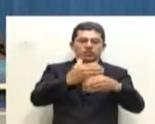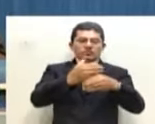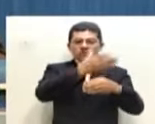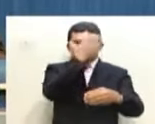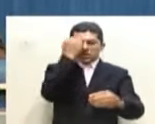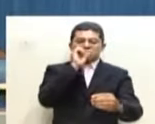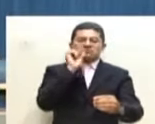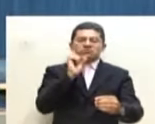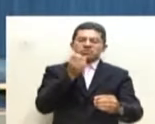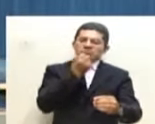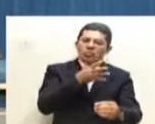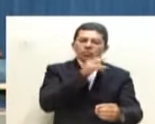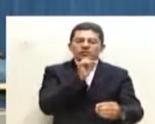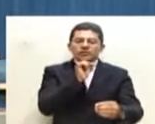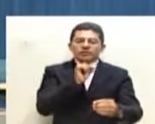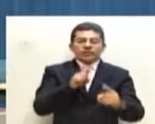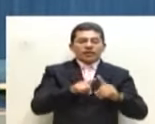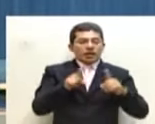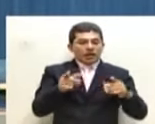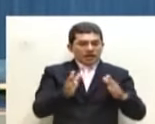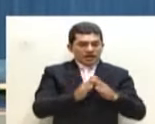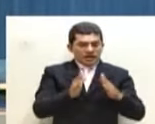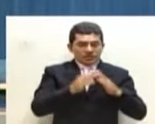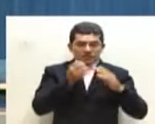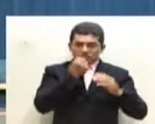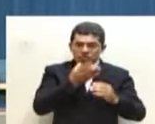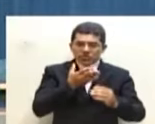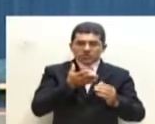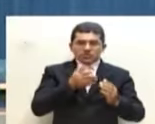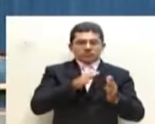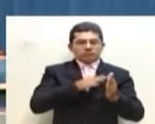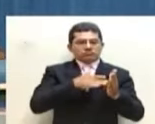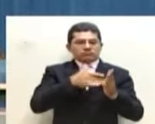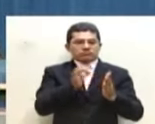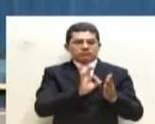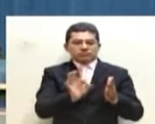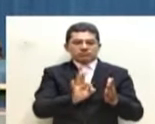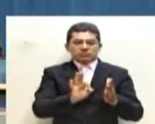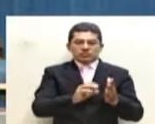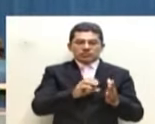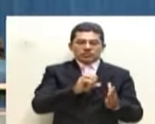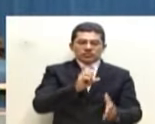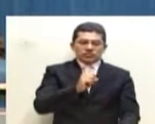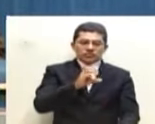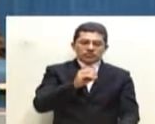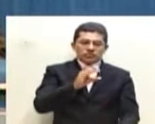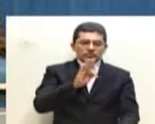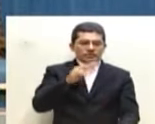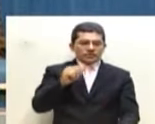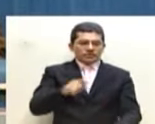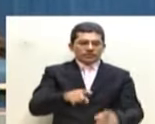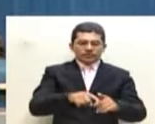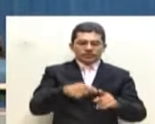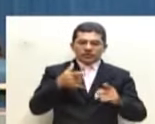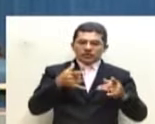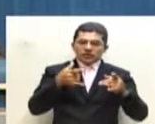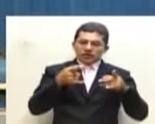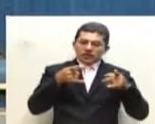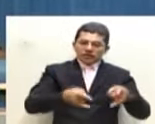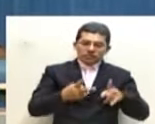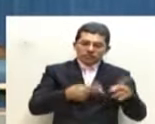podia até existir sem a tinta, sem o reboco, sem o sofá dentro, sem a cama para dormir, mas ela